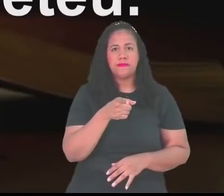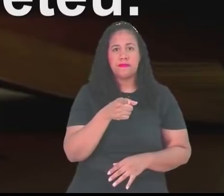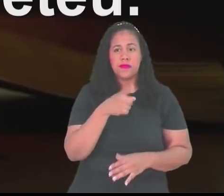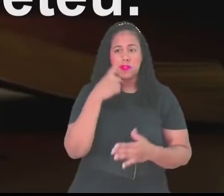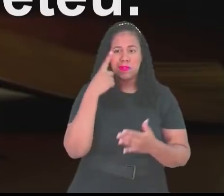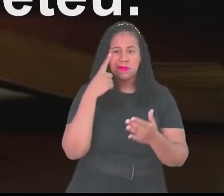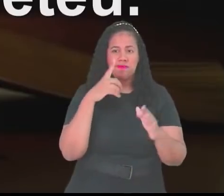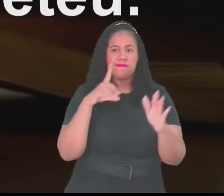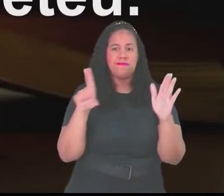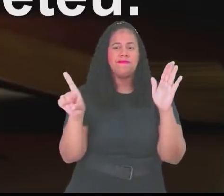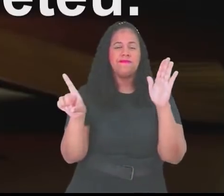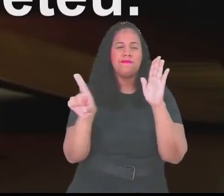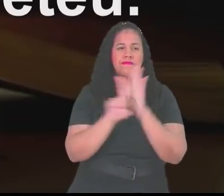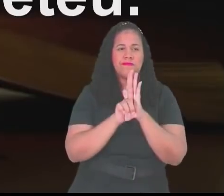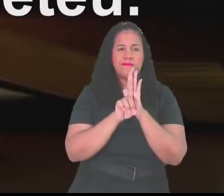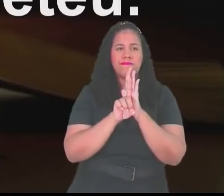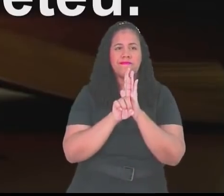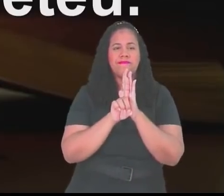determinações.